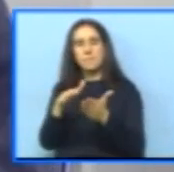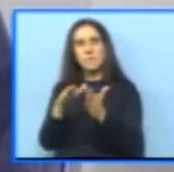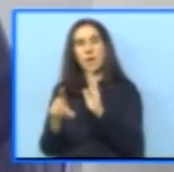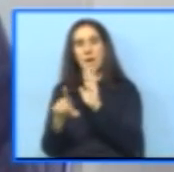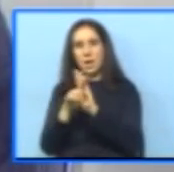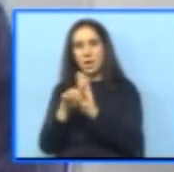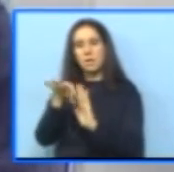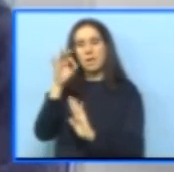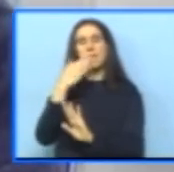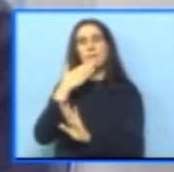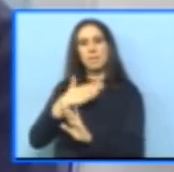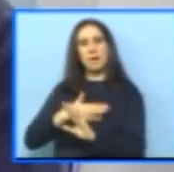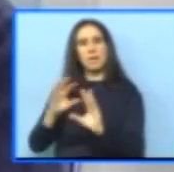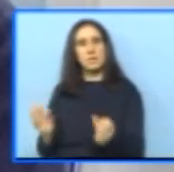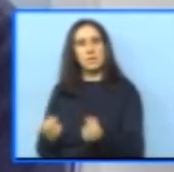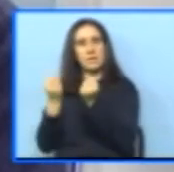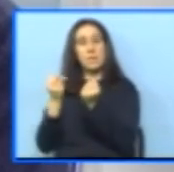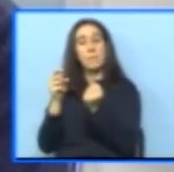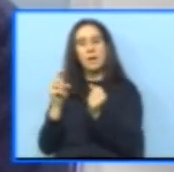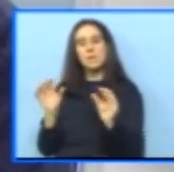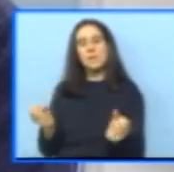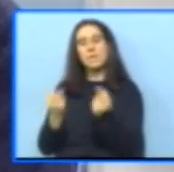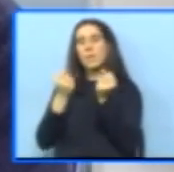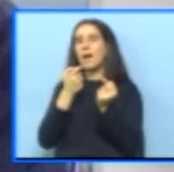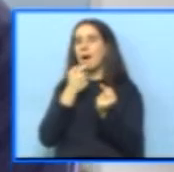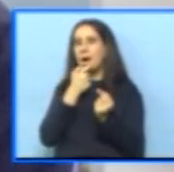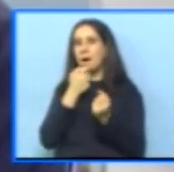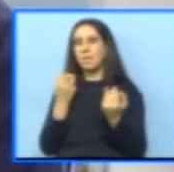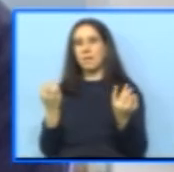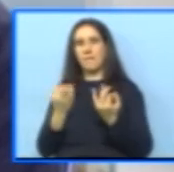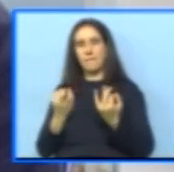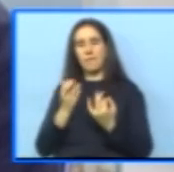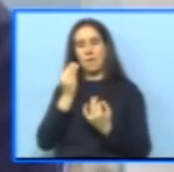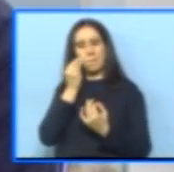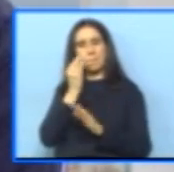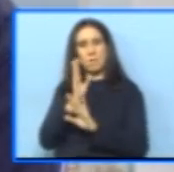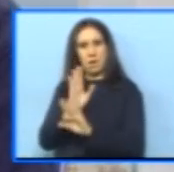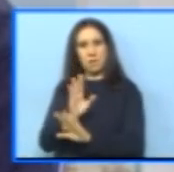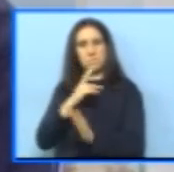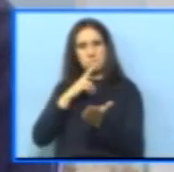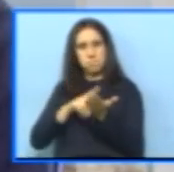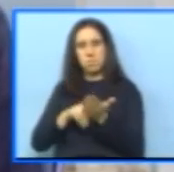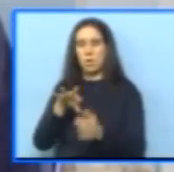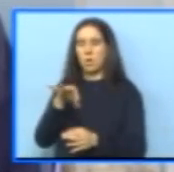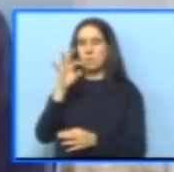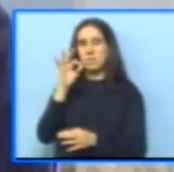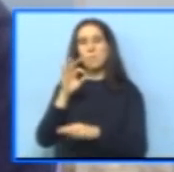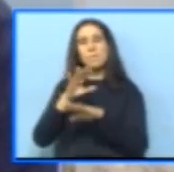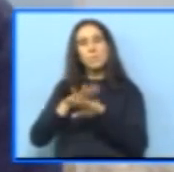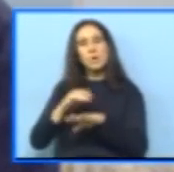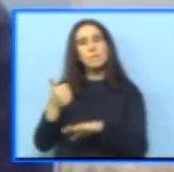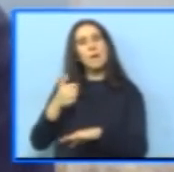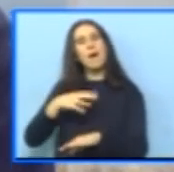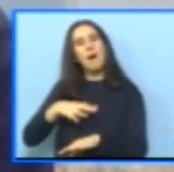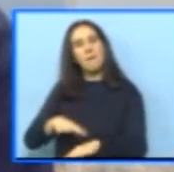salvação, mas é caminho da salvação desde que ela seja de facto sinal e concretização de uma opção pelo bem,